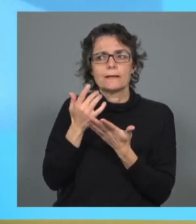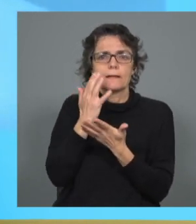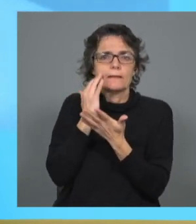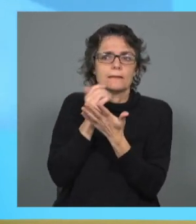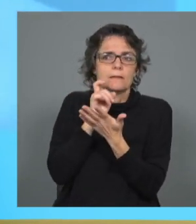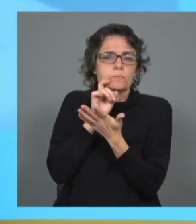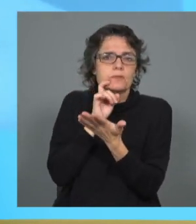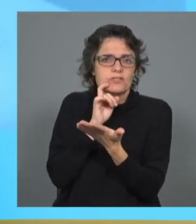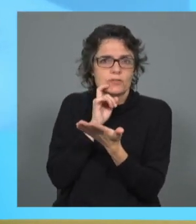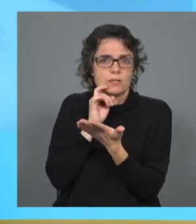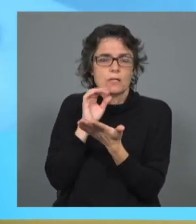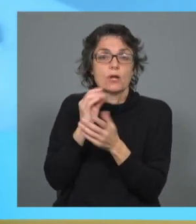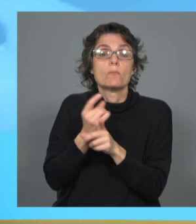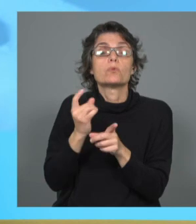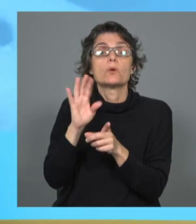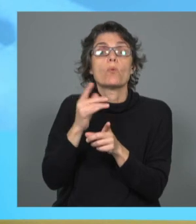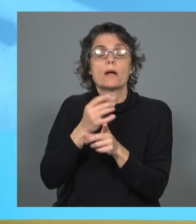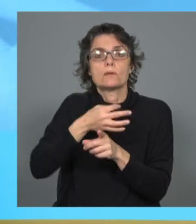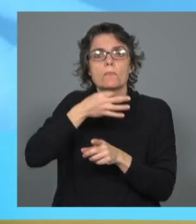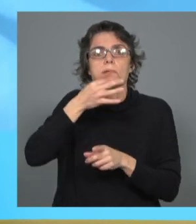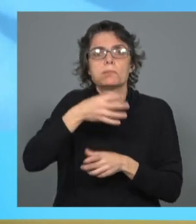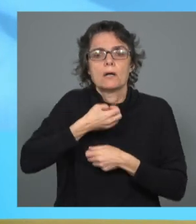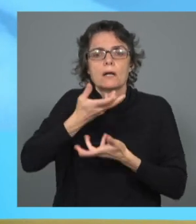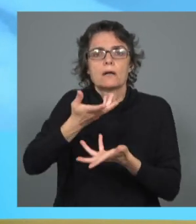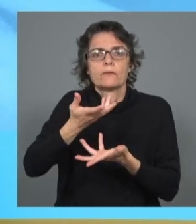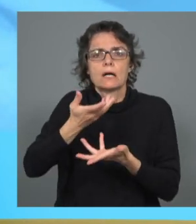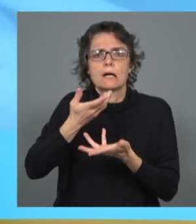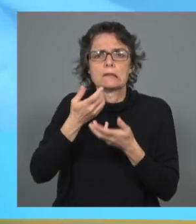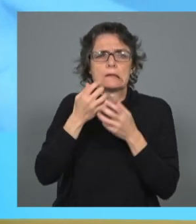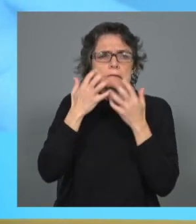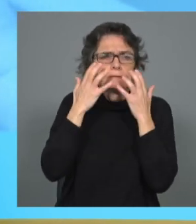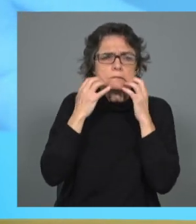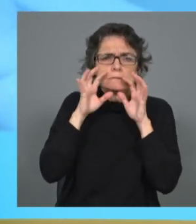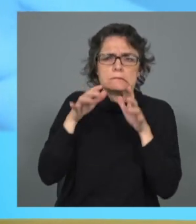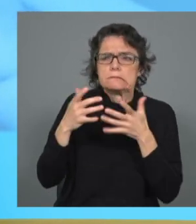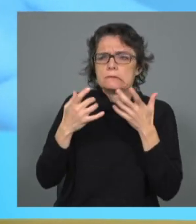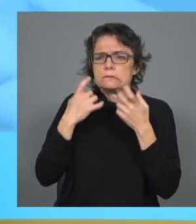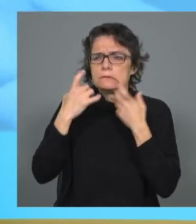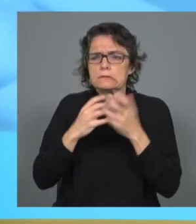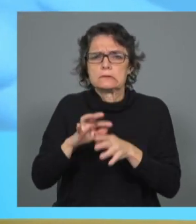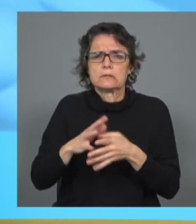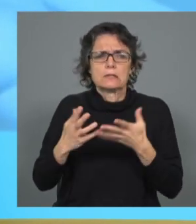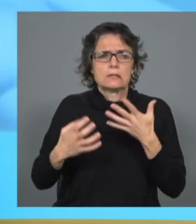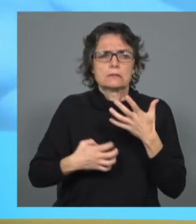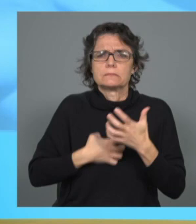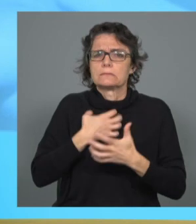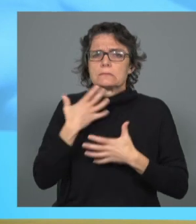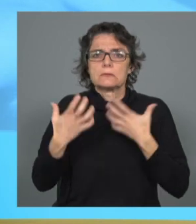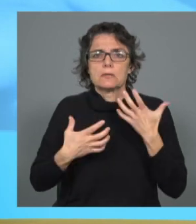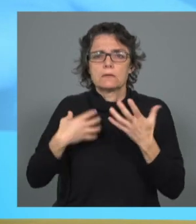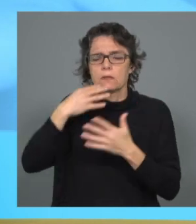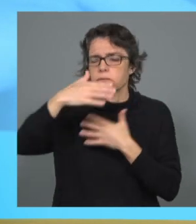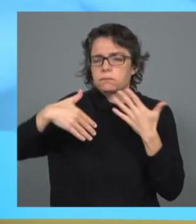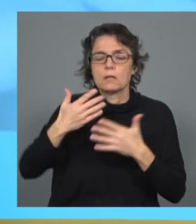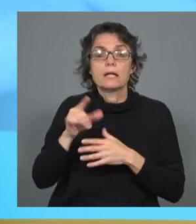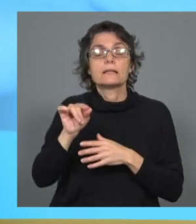porque quando começam a falar disso emocionam-se muito e depois ficam a pensar muito naquilo. E, portanto, eu acho que quando nós as apanhámos em Varsóvia,